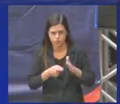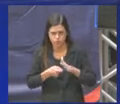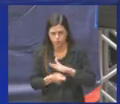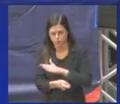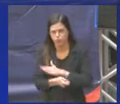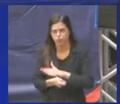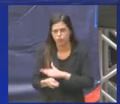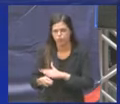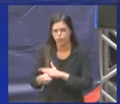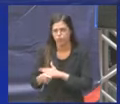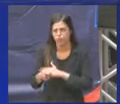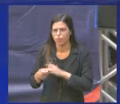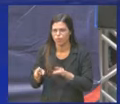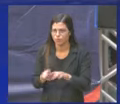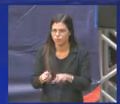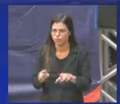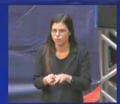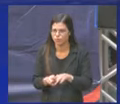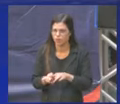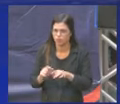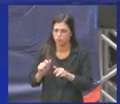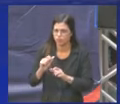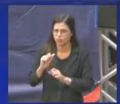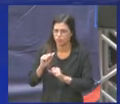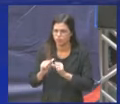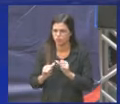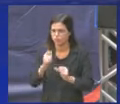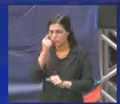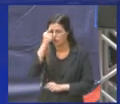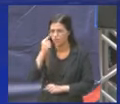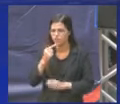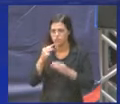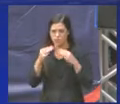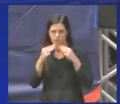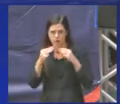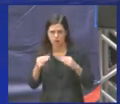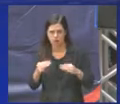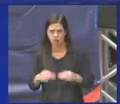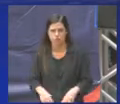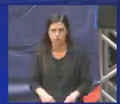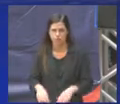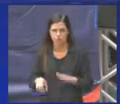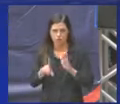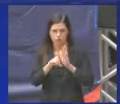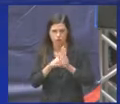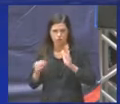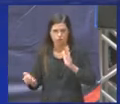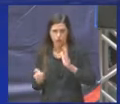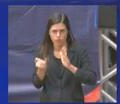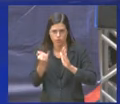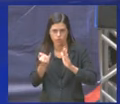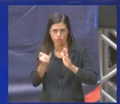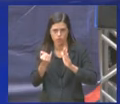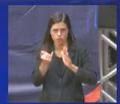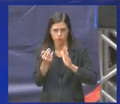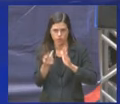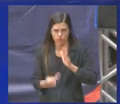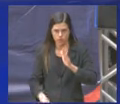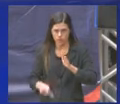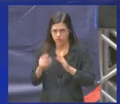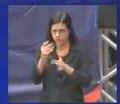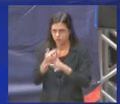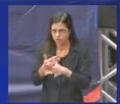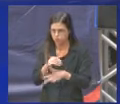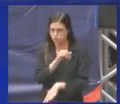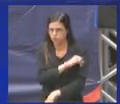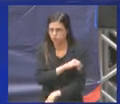ganhos reputacionais de imagem, green marketing. Trago uma lei que é importante, que é uma lei daqui da cidade do Rio de